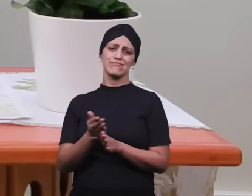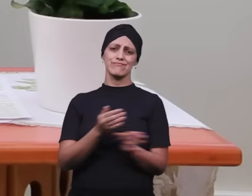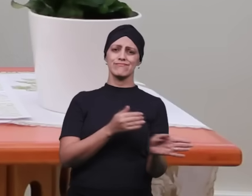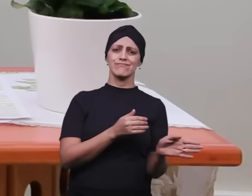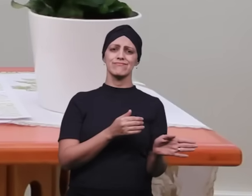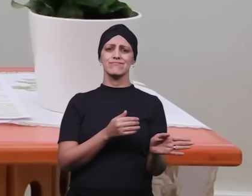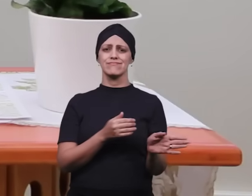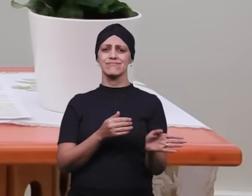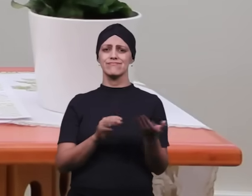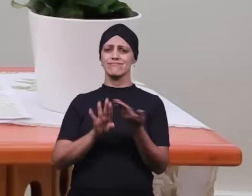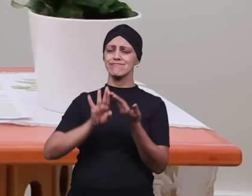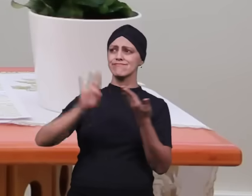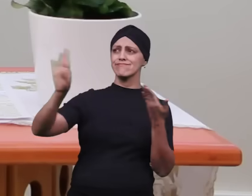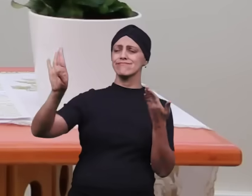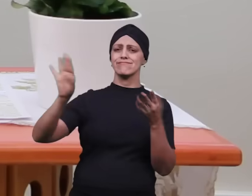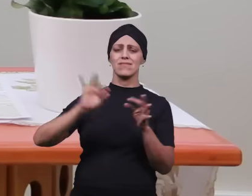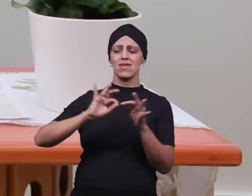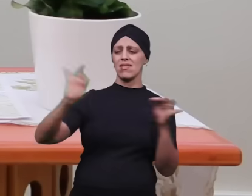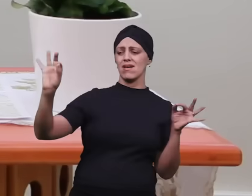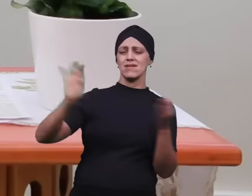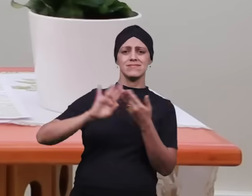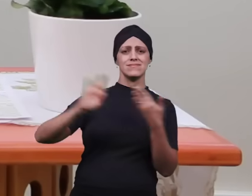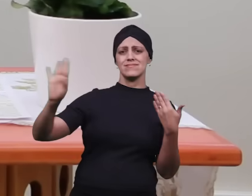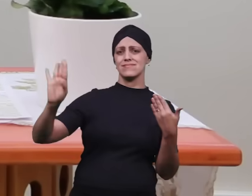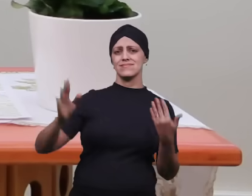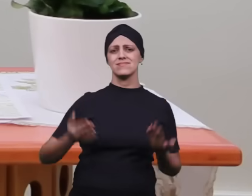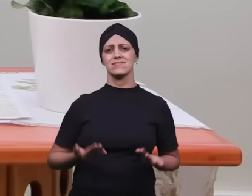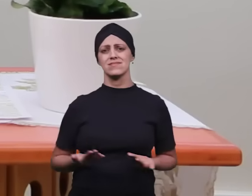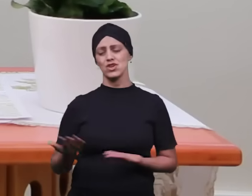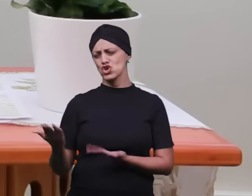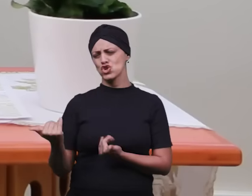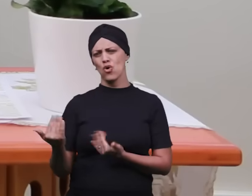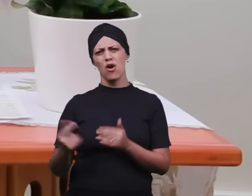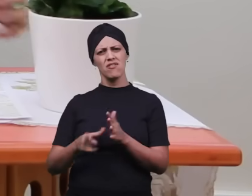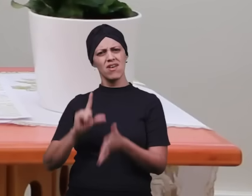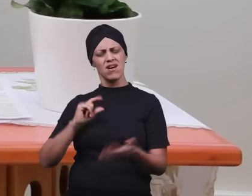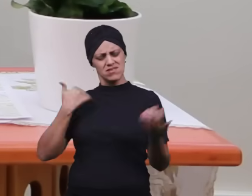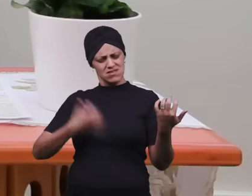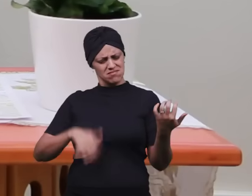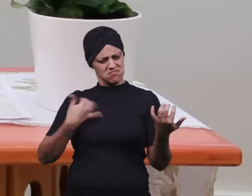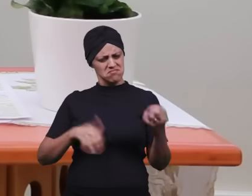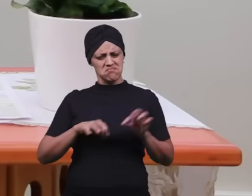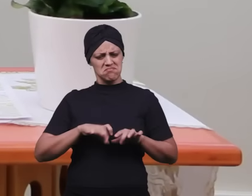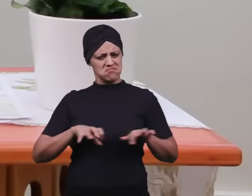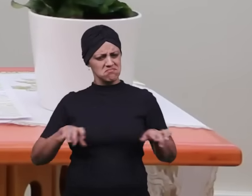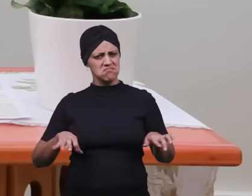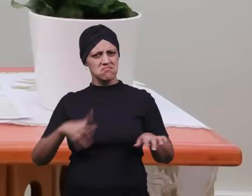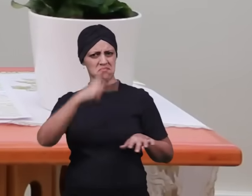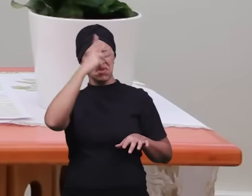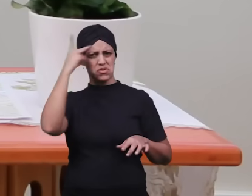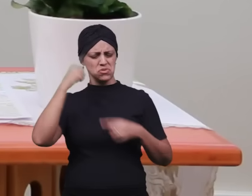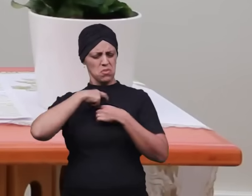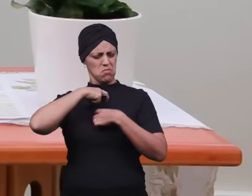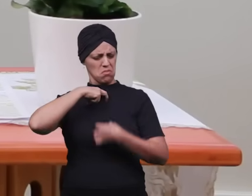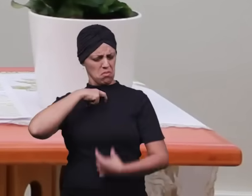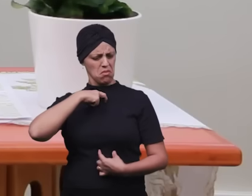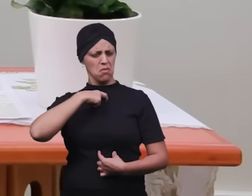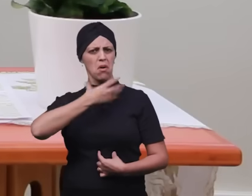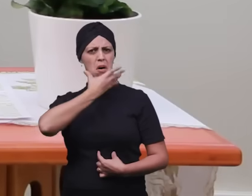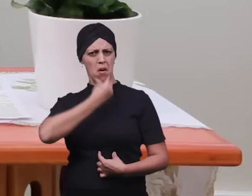Deus, longe da palavra, longe da igreja, jovens que já tocaram, homens que já